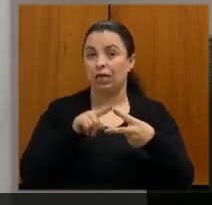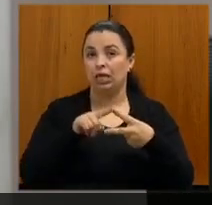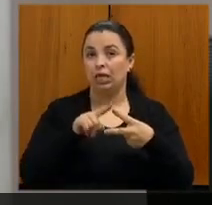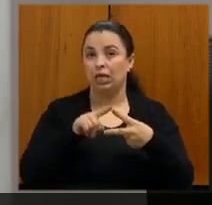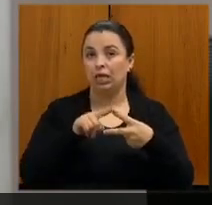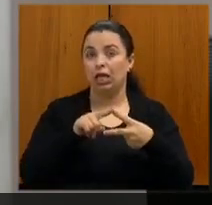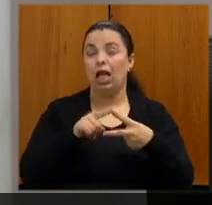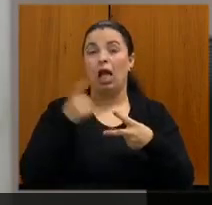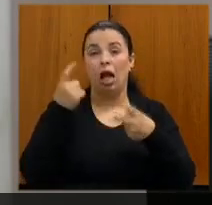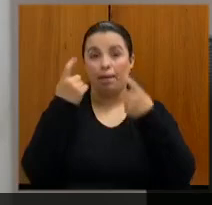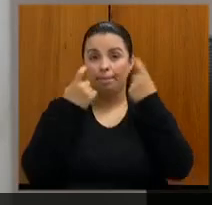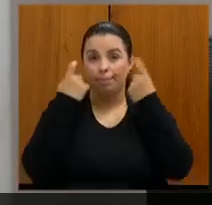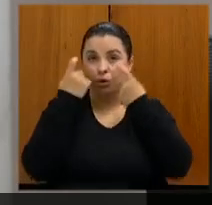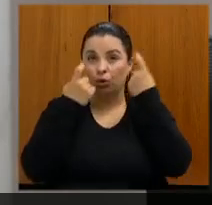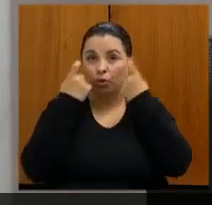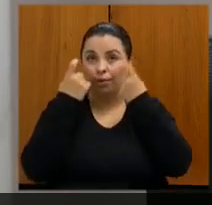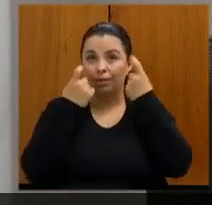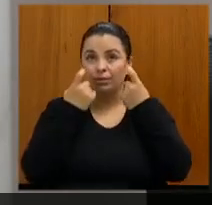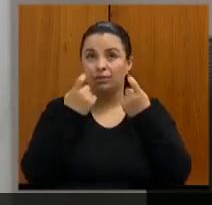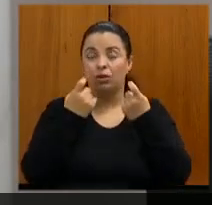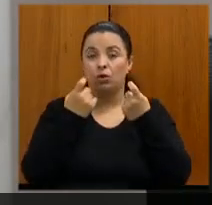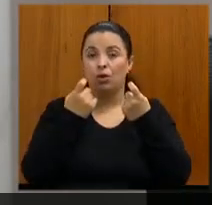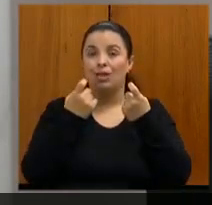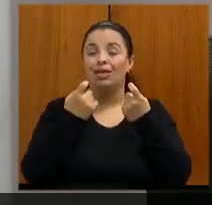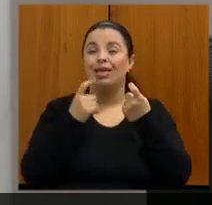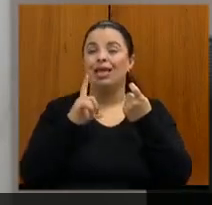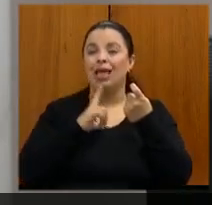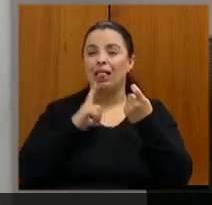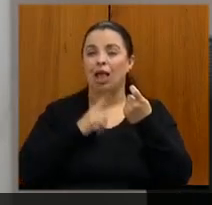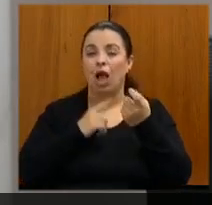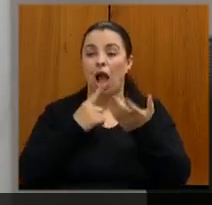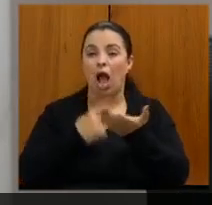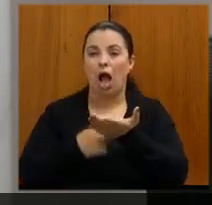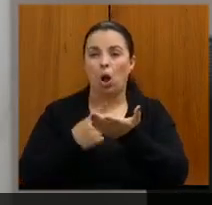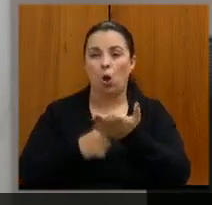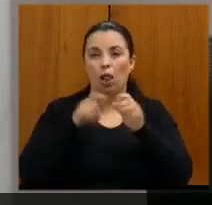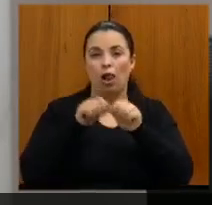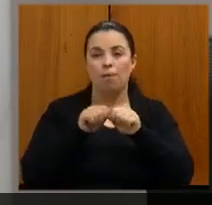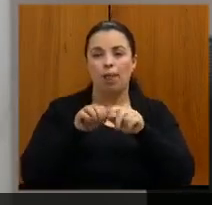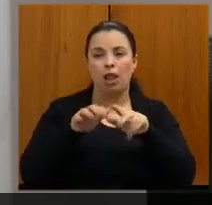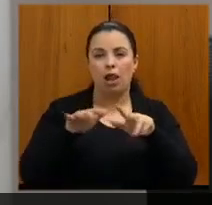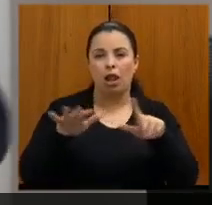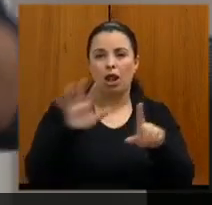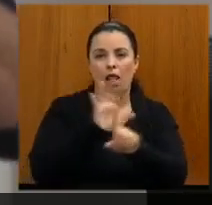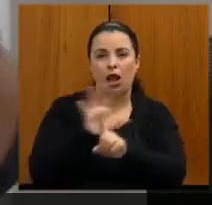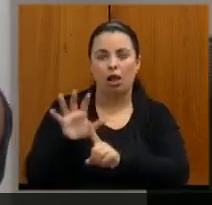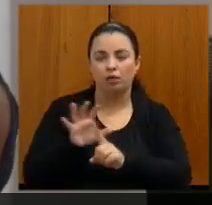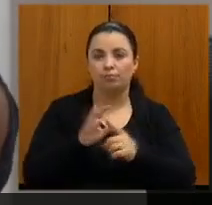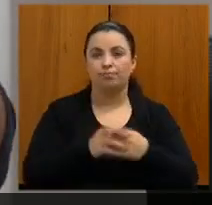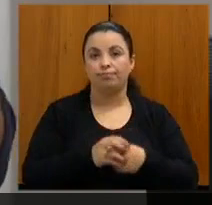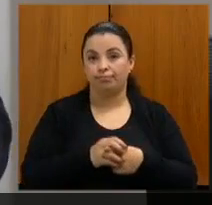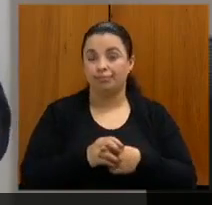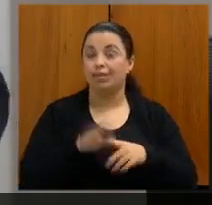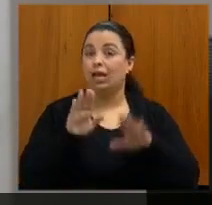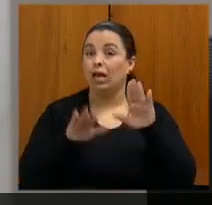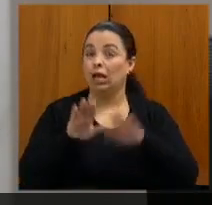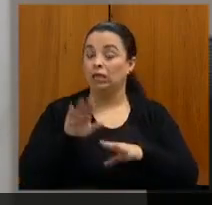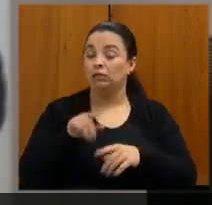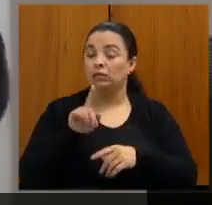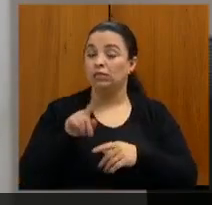preocupação que nós temos com a proliferação de acordos acordos então muitas vezes